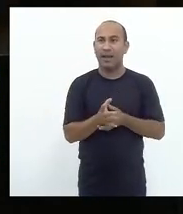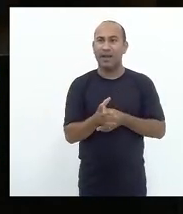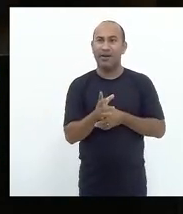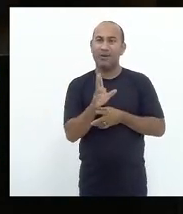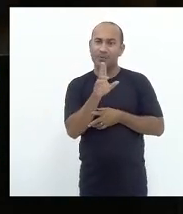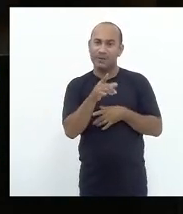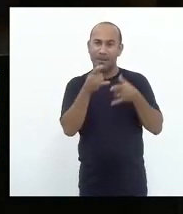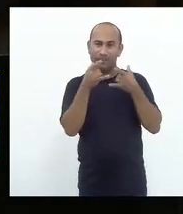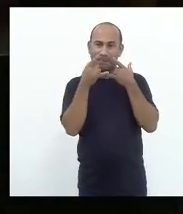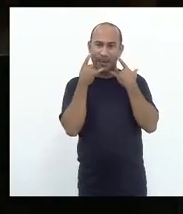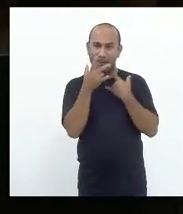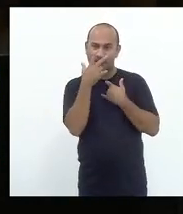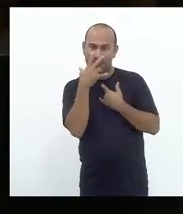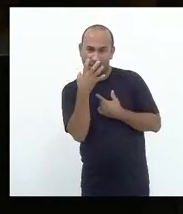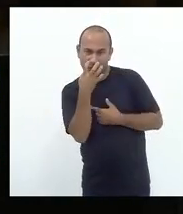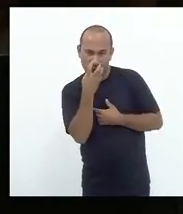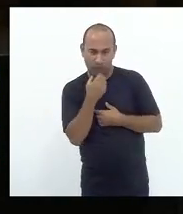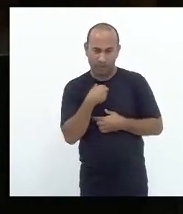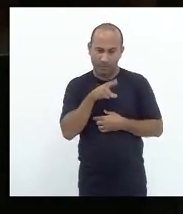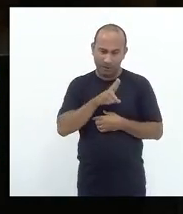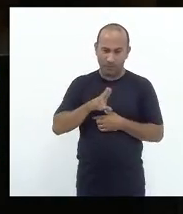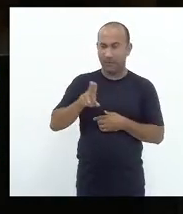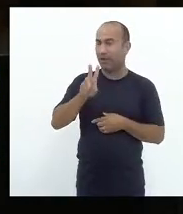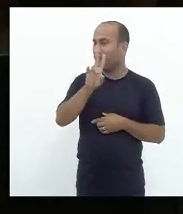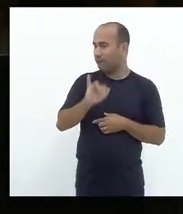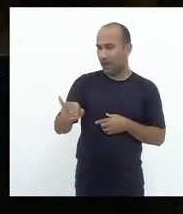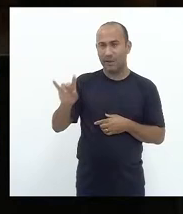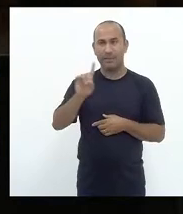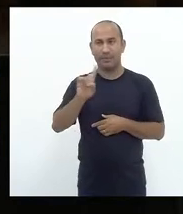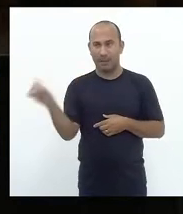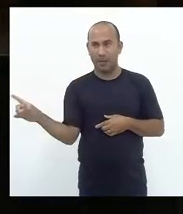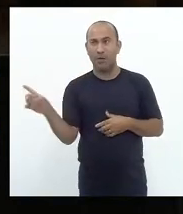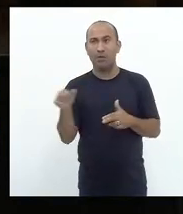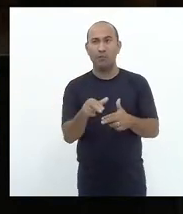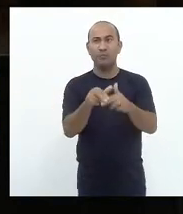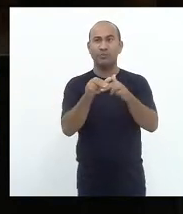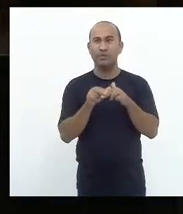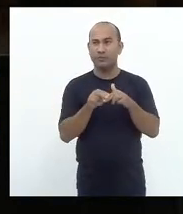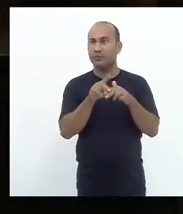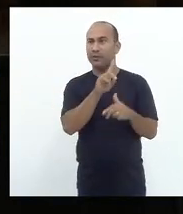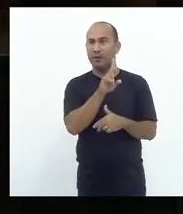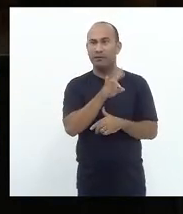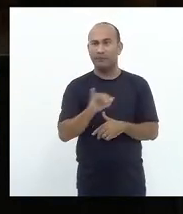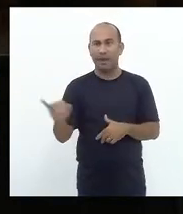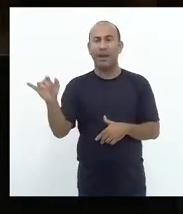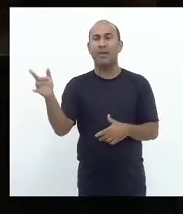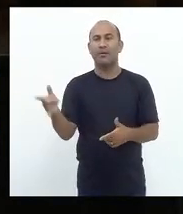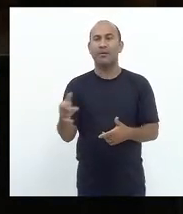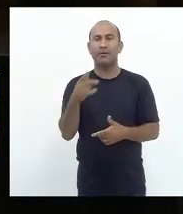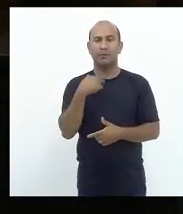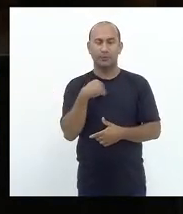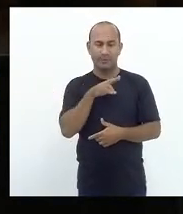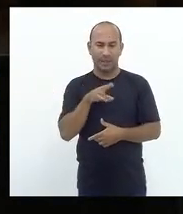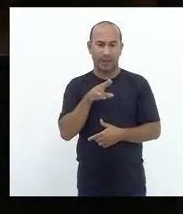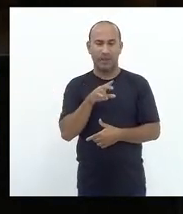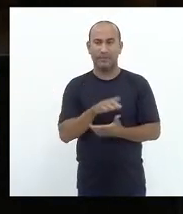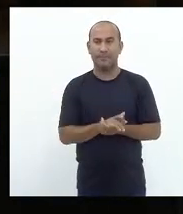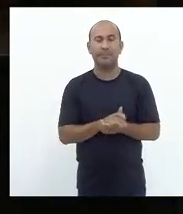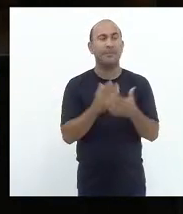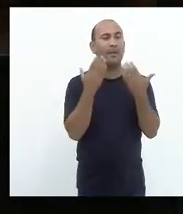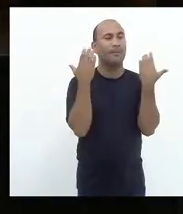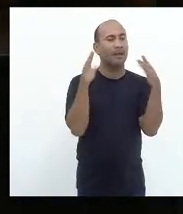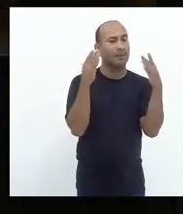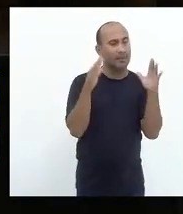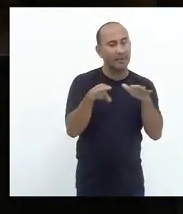colocar. Não vão colocar. Então fica aqui, mais uma vez, meus parabéns à mesa